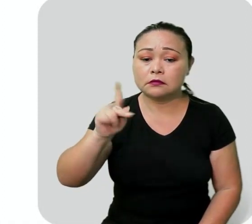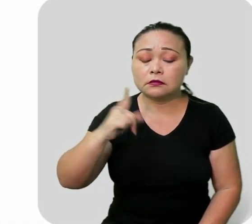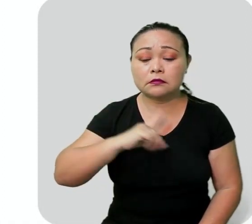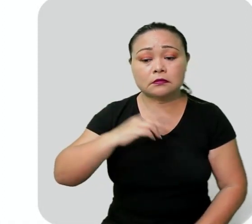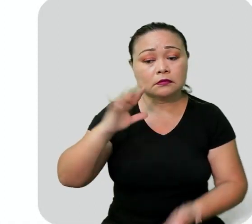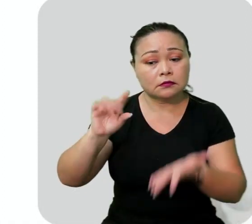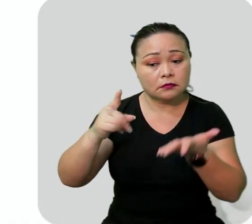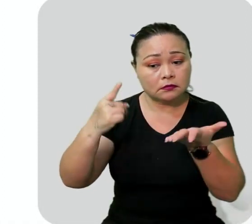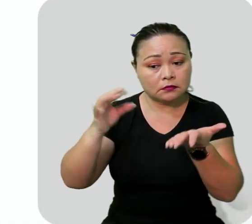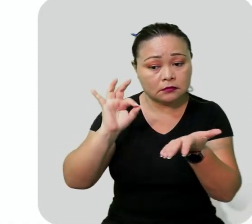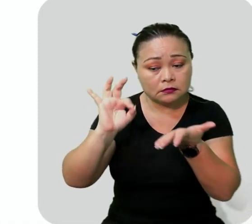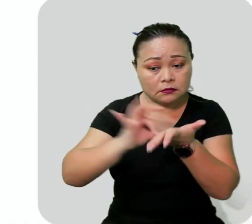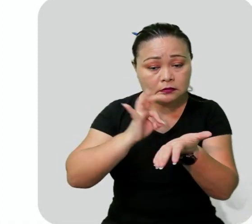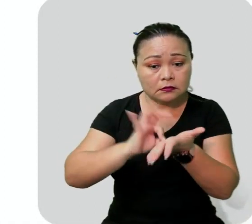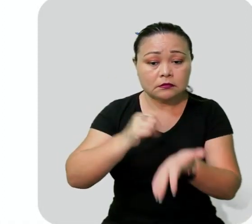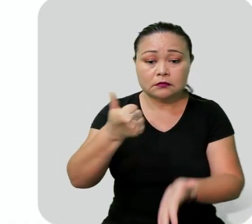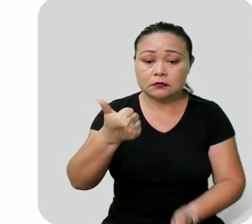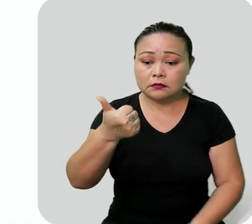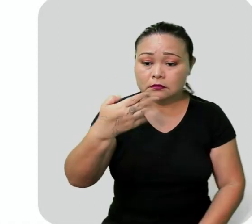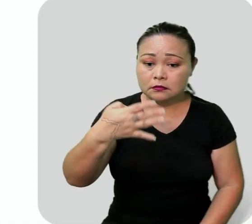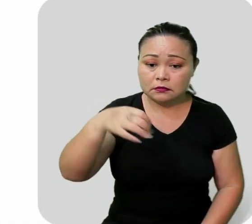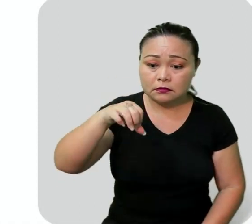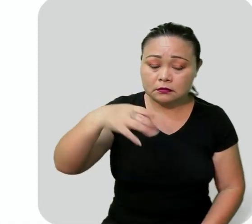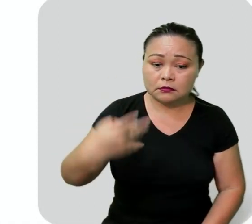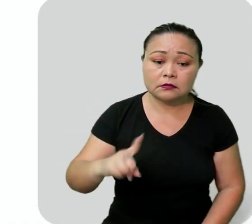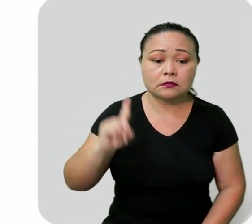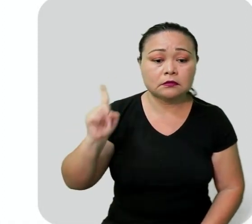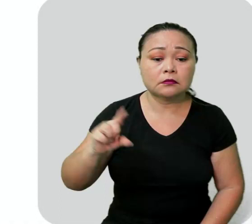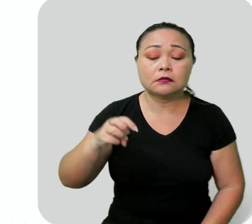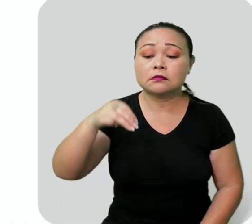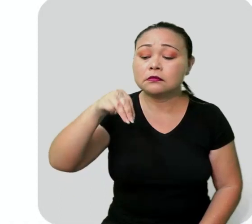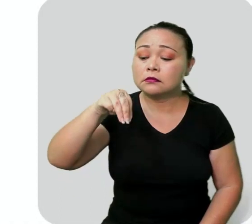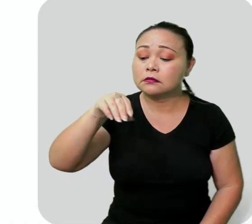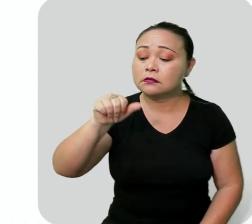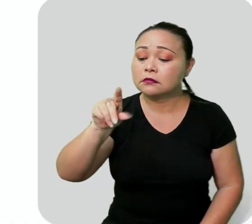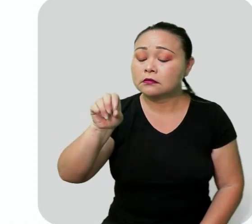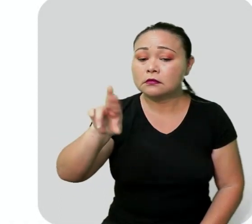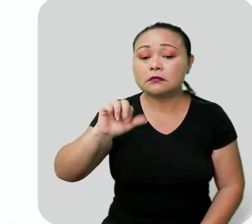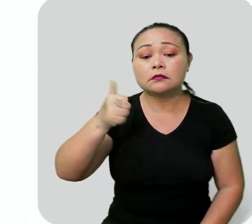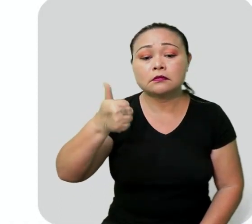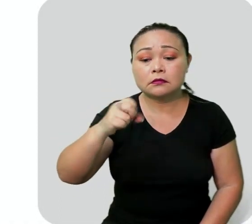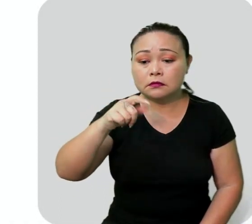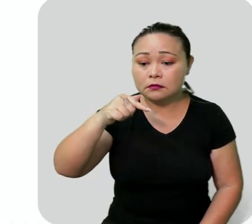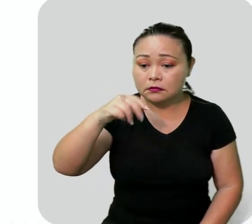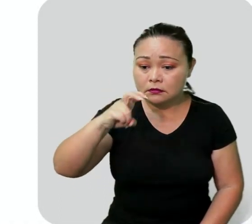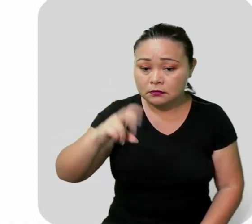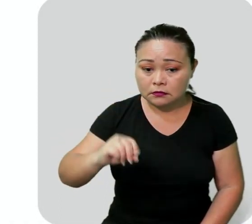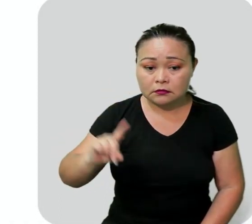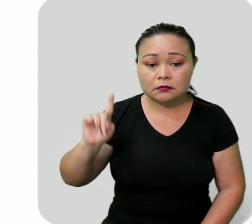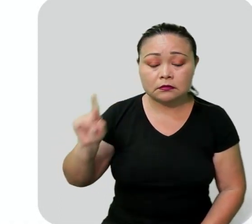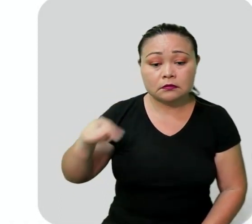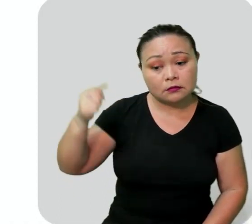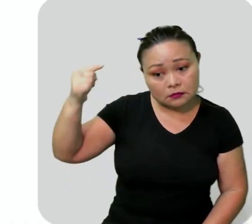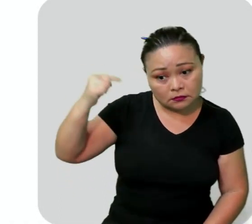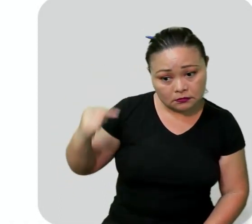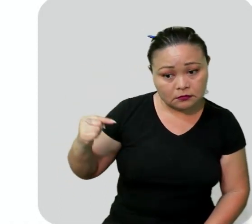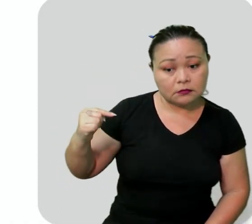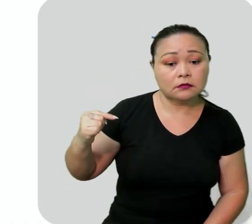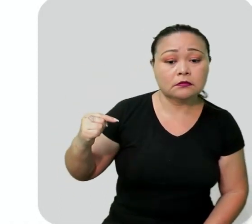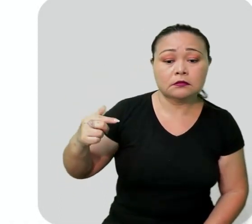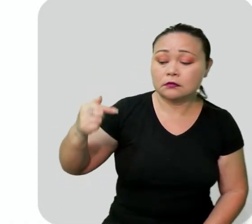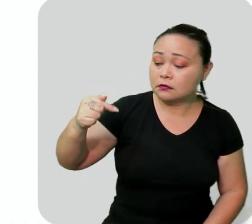1494, é o primeiro. O de Madrid é de 1750. O Santo Ildefonso é